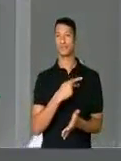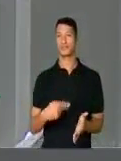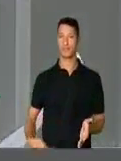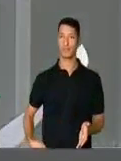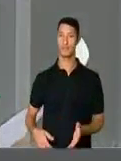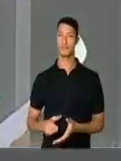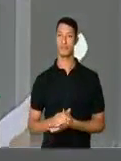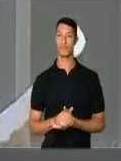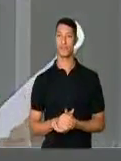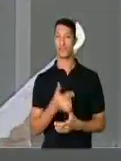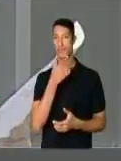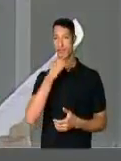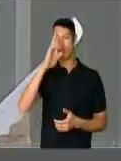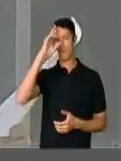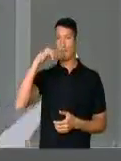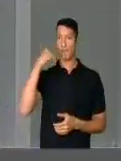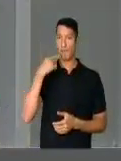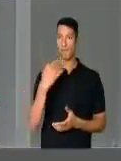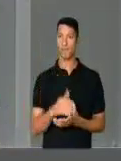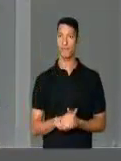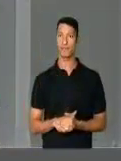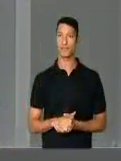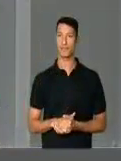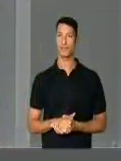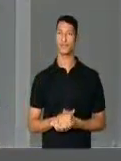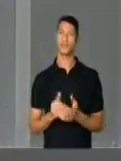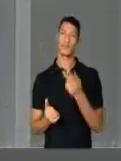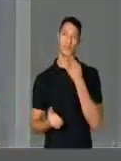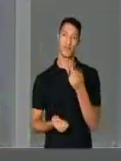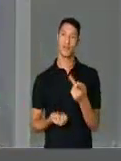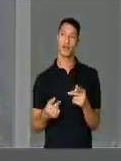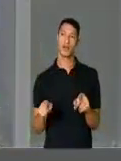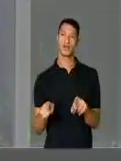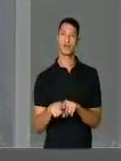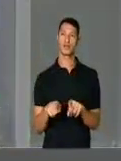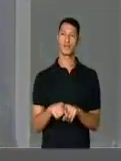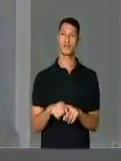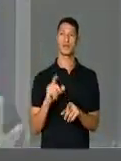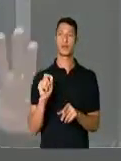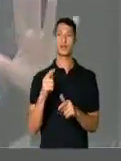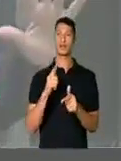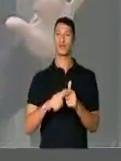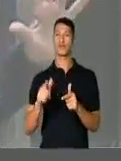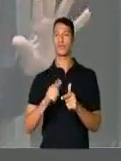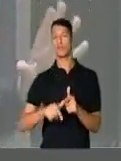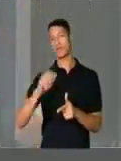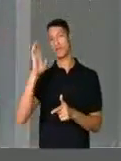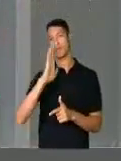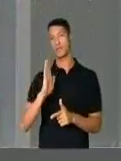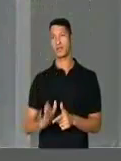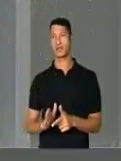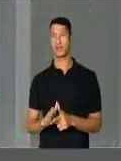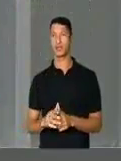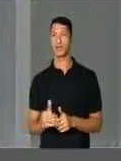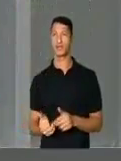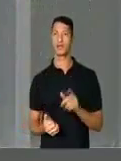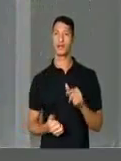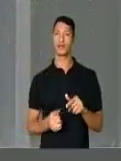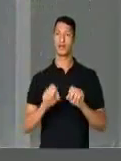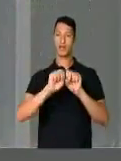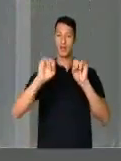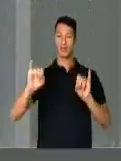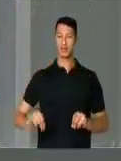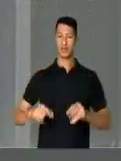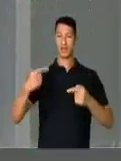senhor presidente, senhoras e senhores deputados. Fala-se que o problema brasileiro